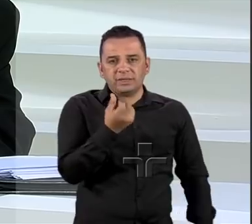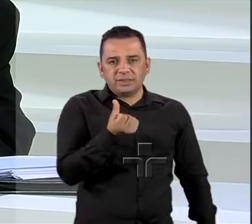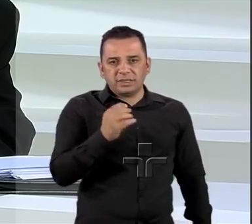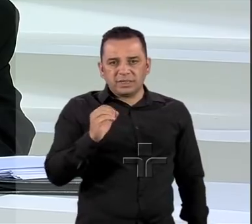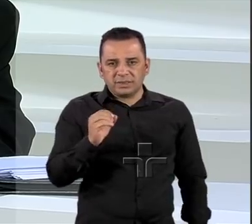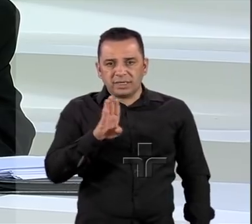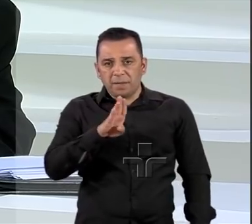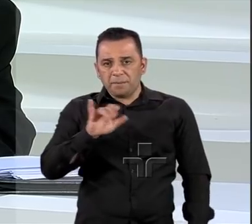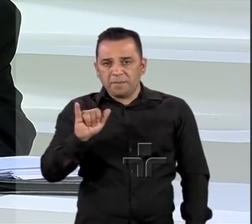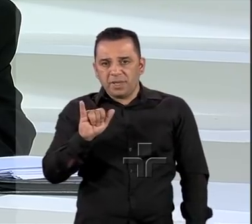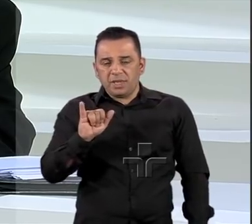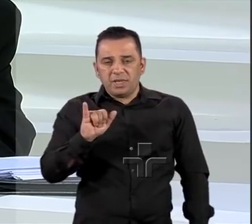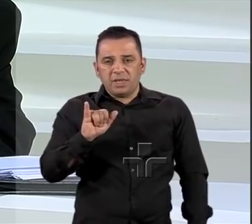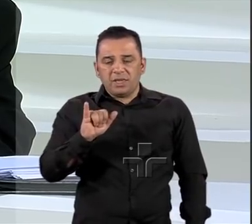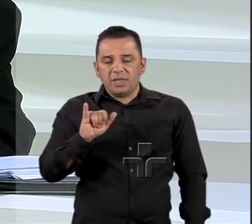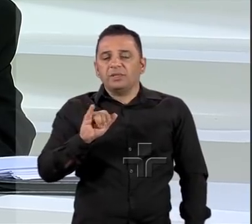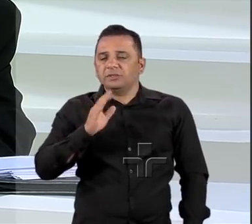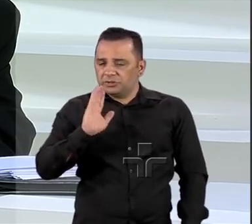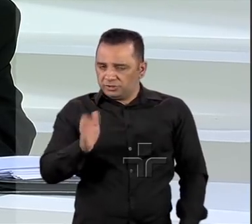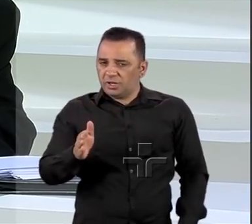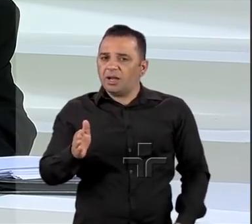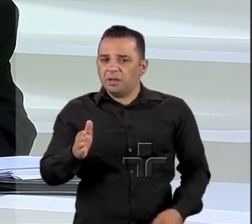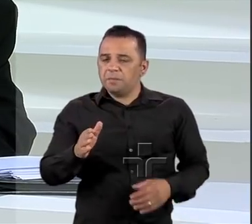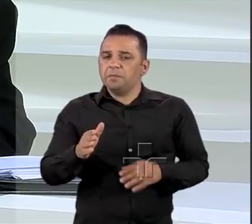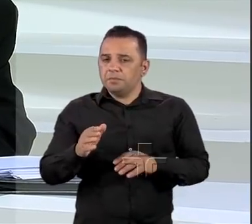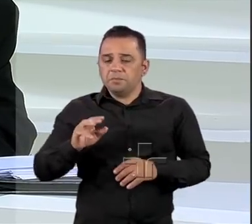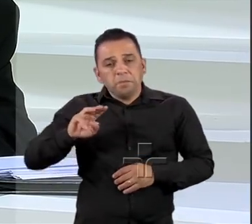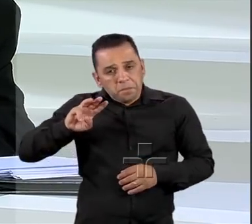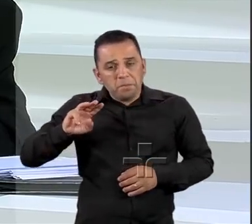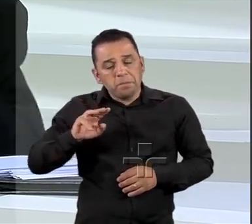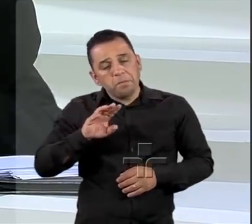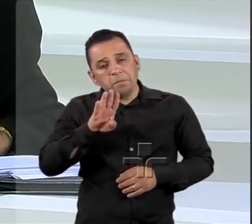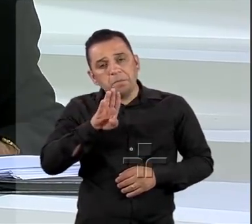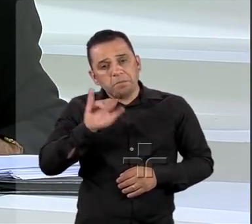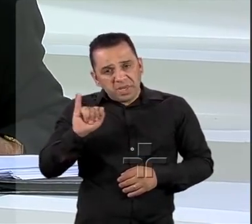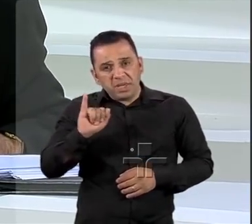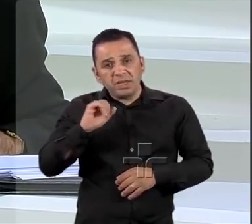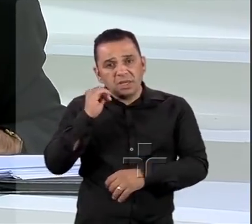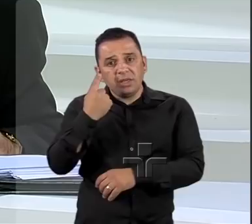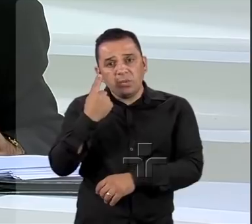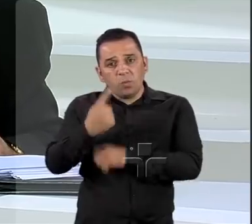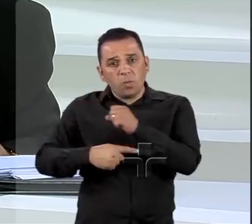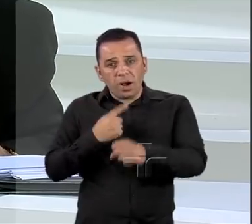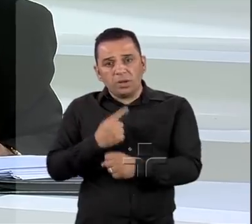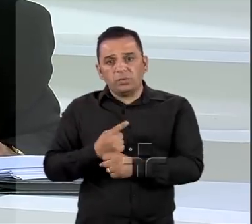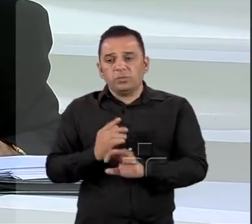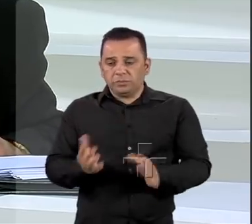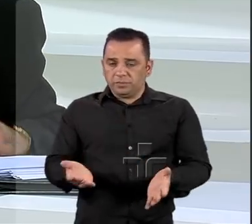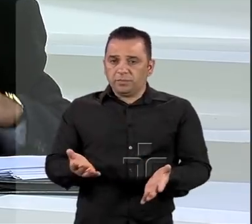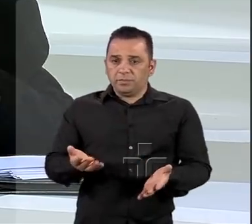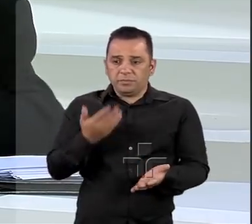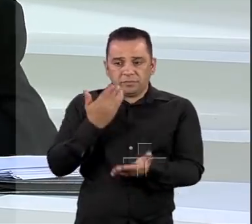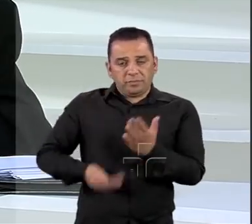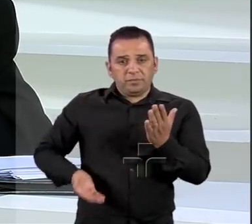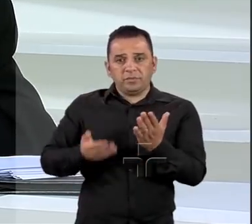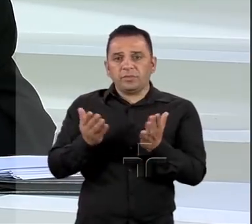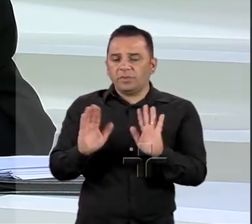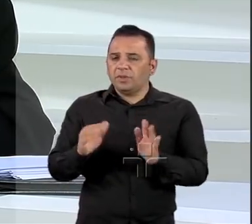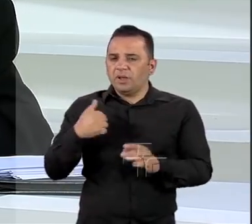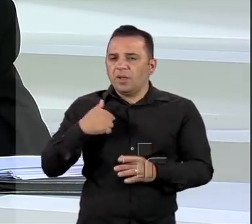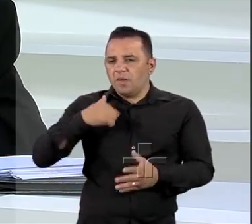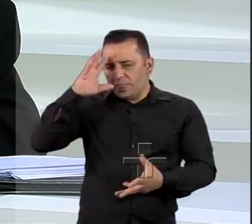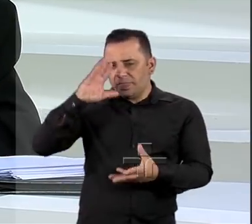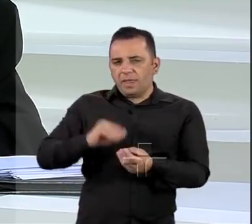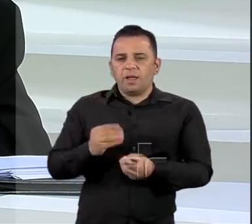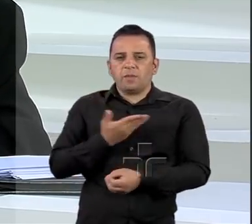São 10,6 bilhões por ano. Então, é claro, eu entendo a colocação dos